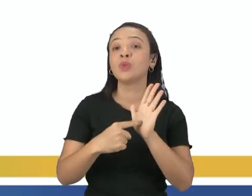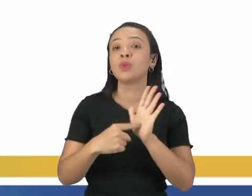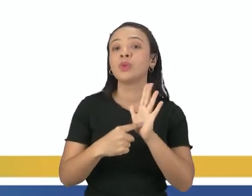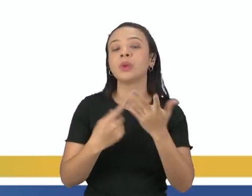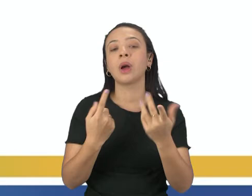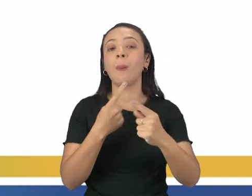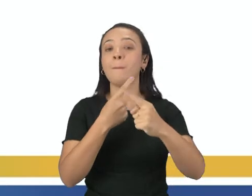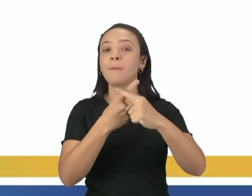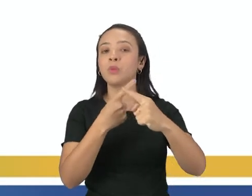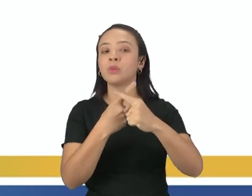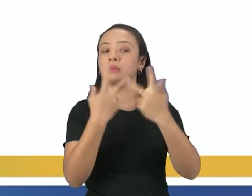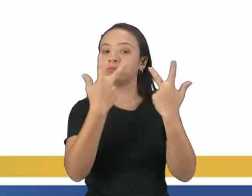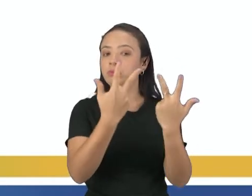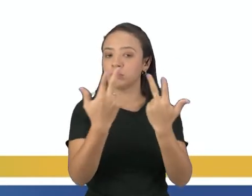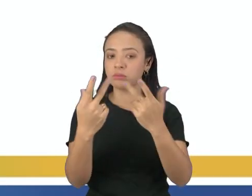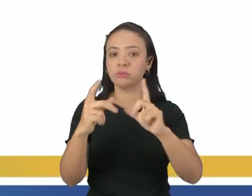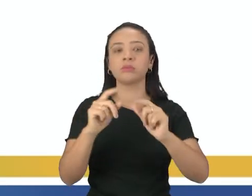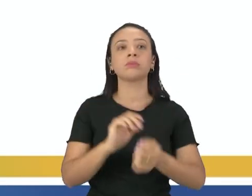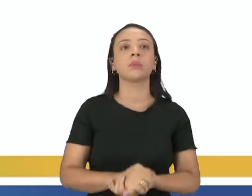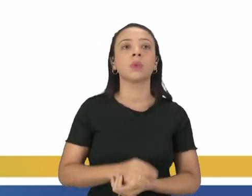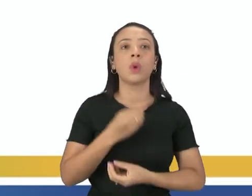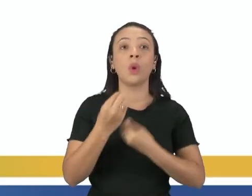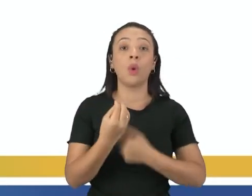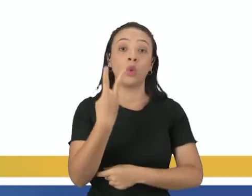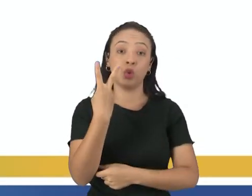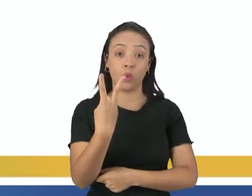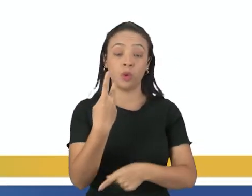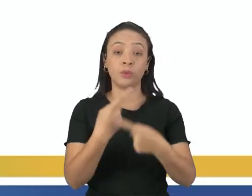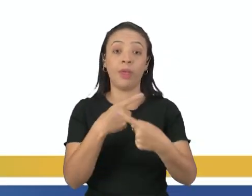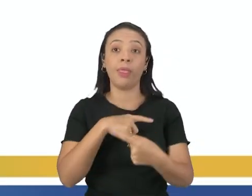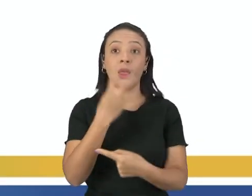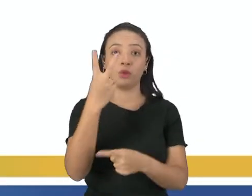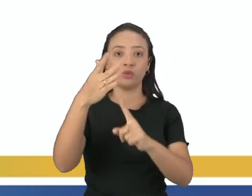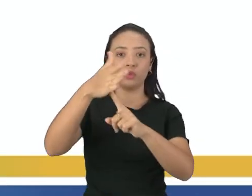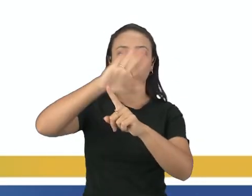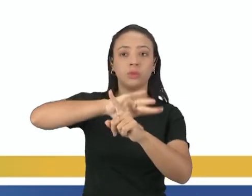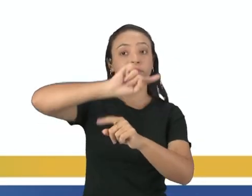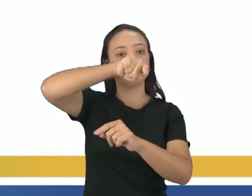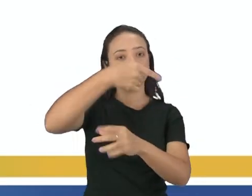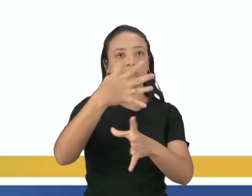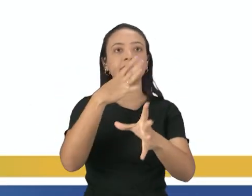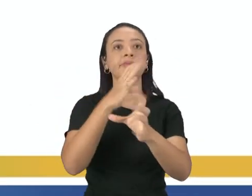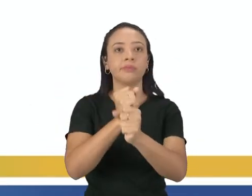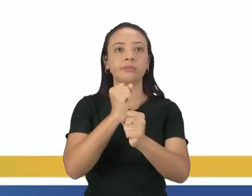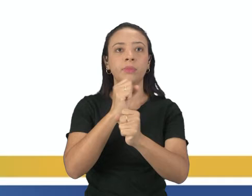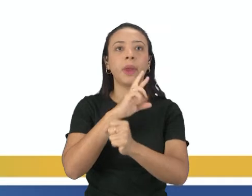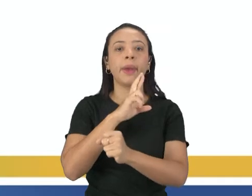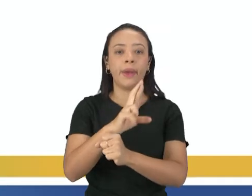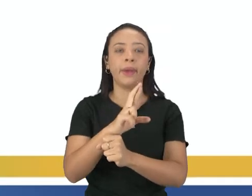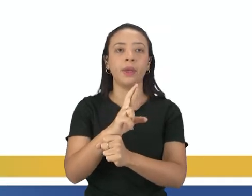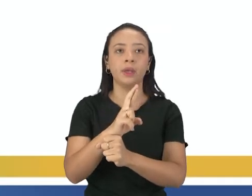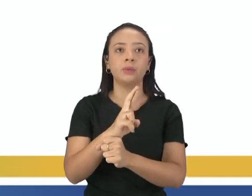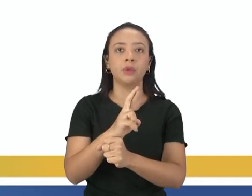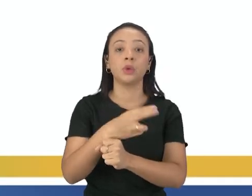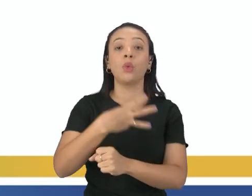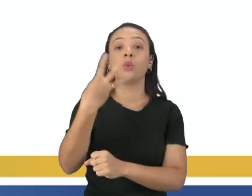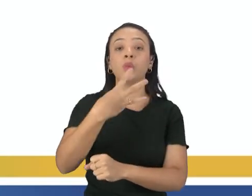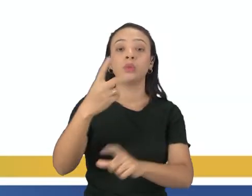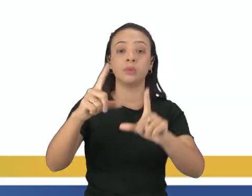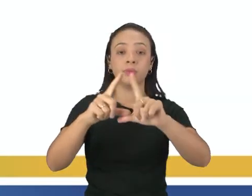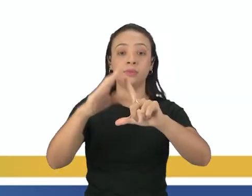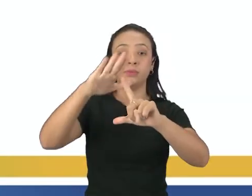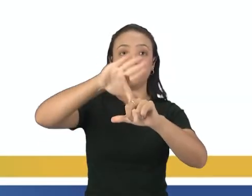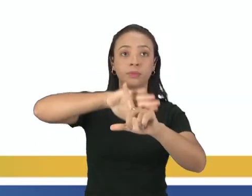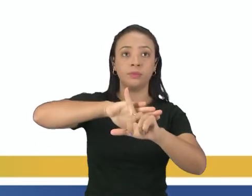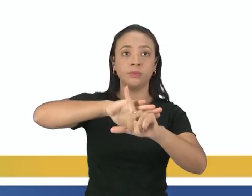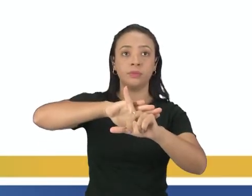mesma medida, né? Por 2, já que são 2 lados, e depois somar aí esse resultado com o terceiro lado, que é